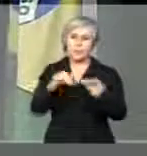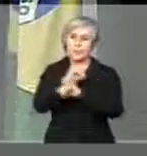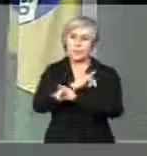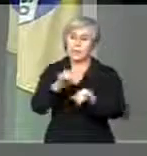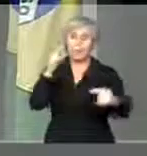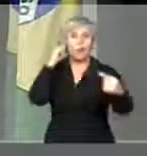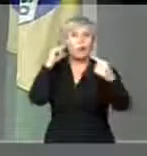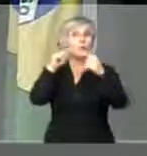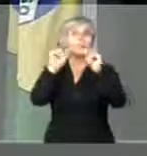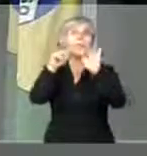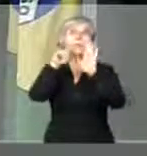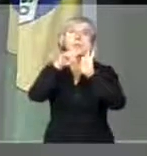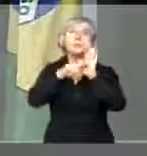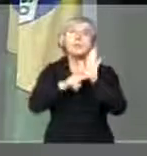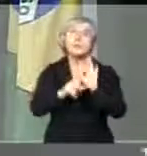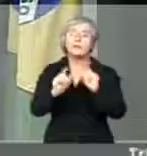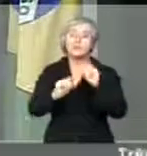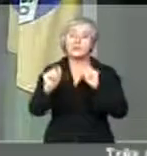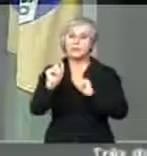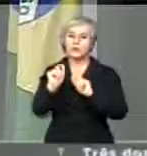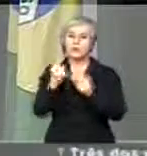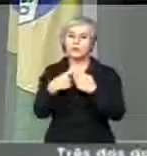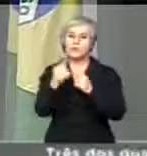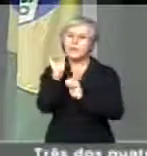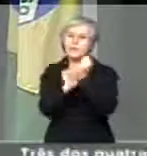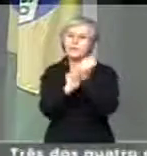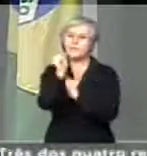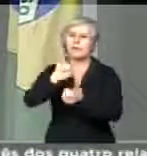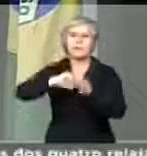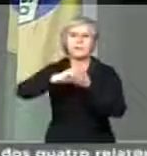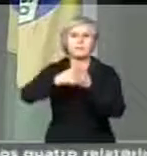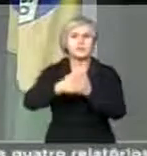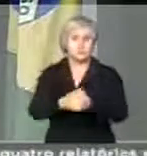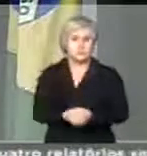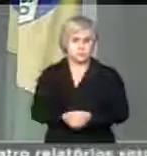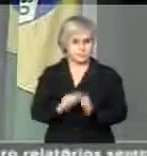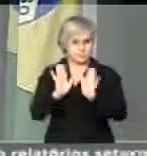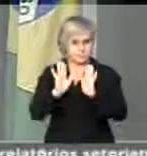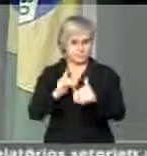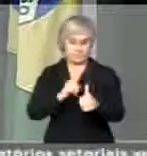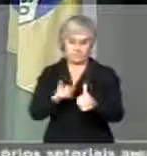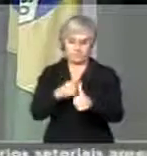Mauro Pereira, que a fábrica fechou. Primeiro,